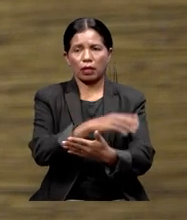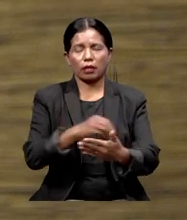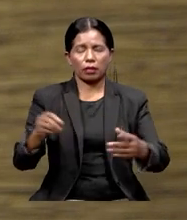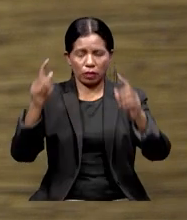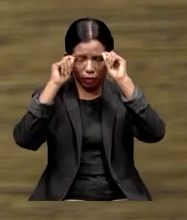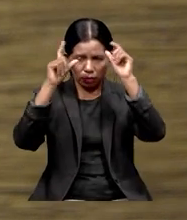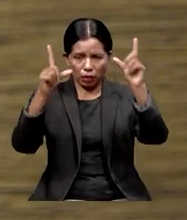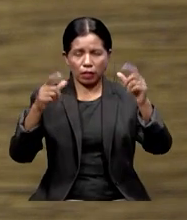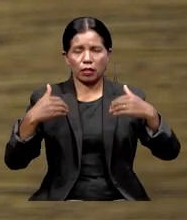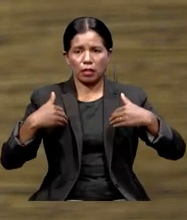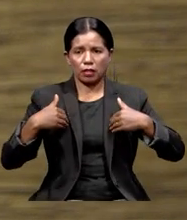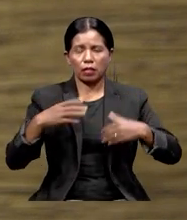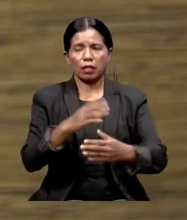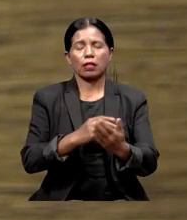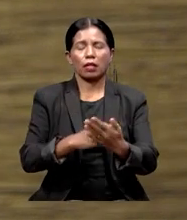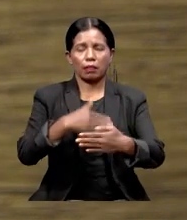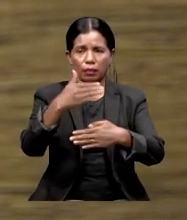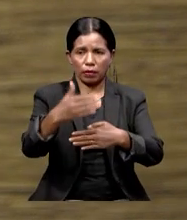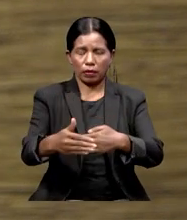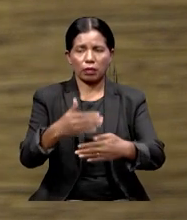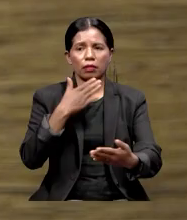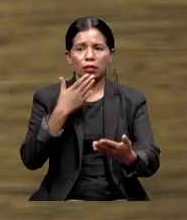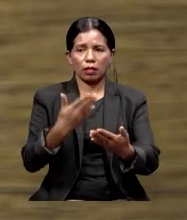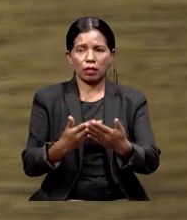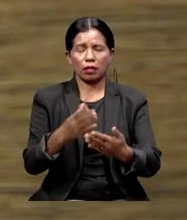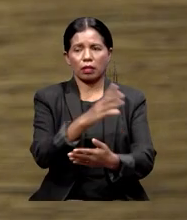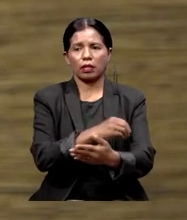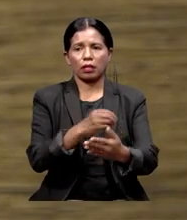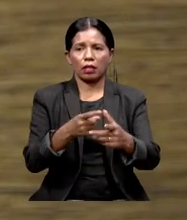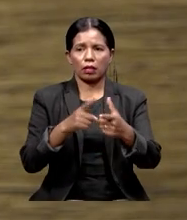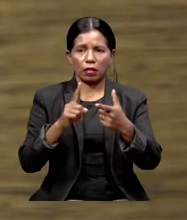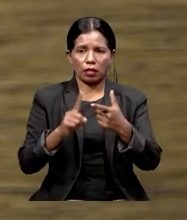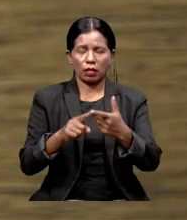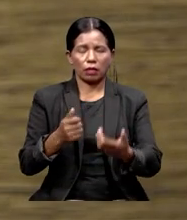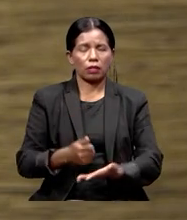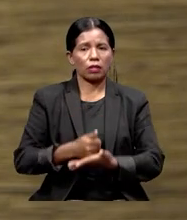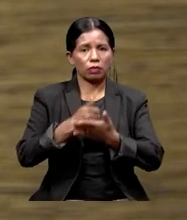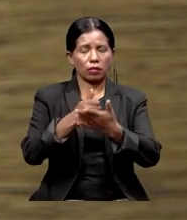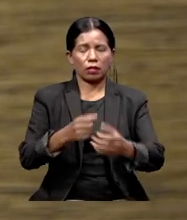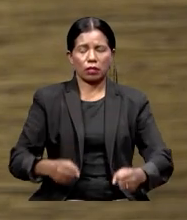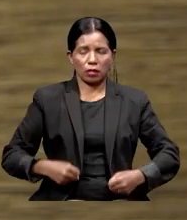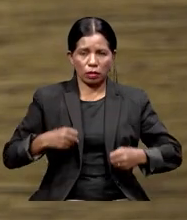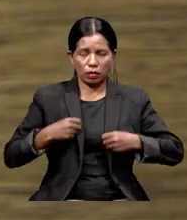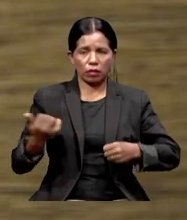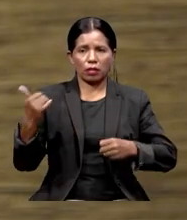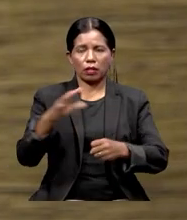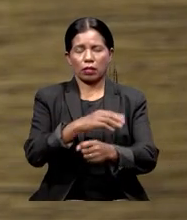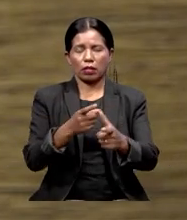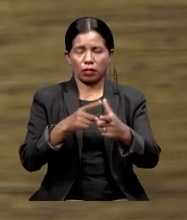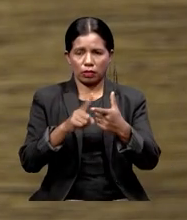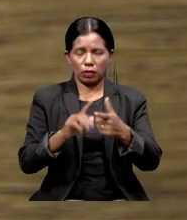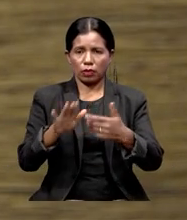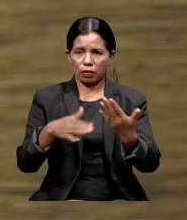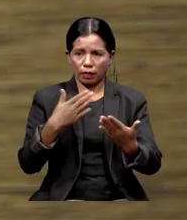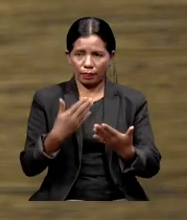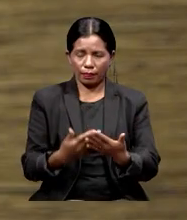made tangible progress towards achieving universal health coverage, ensuring that all citizens